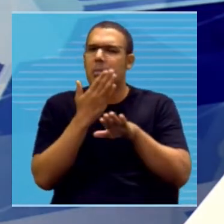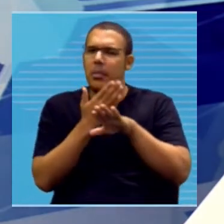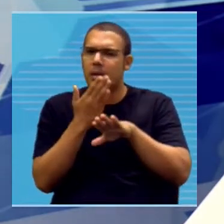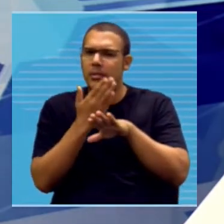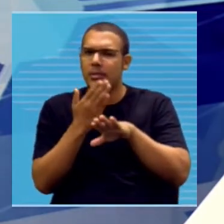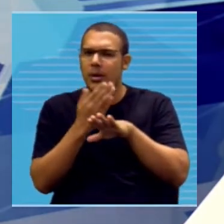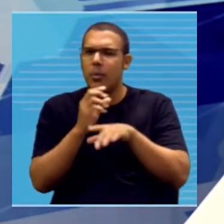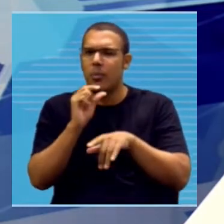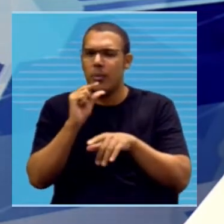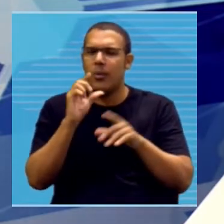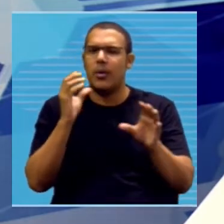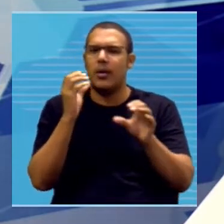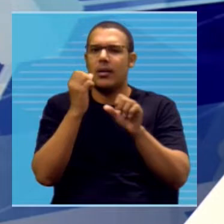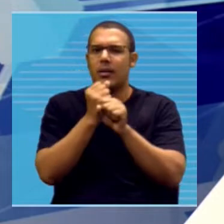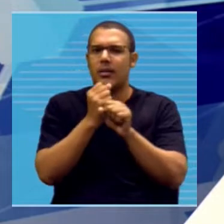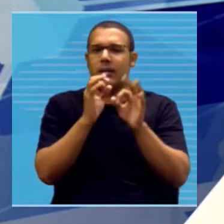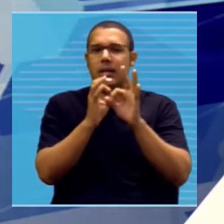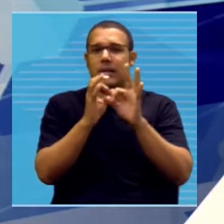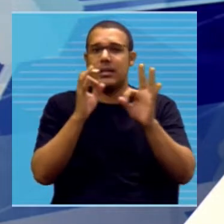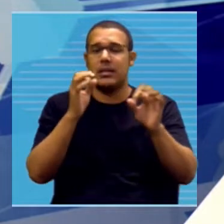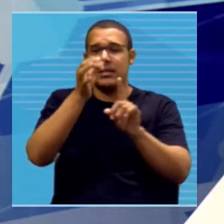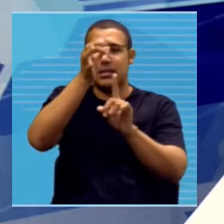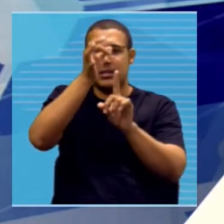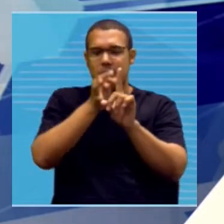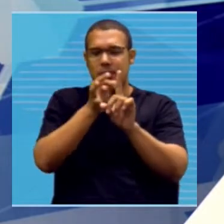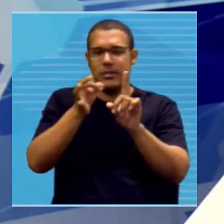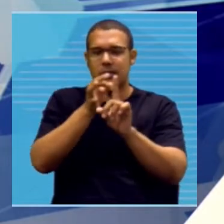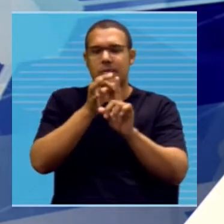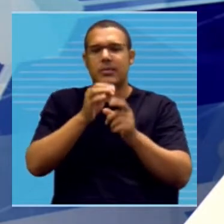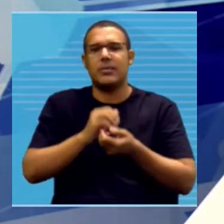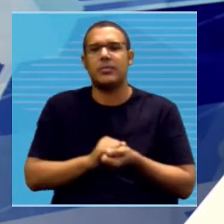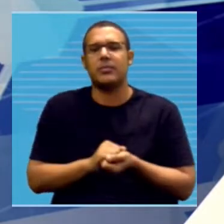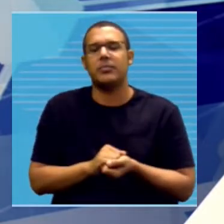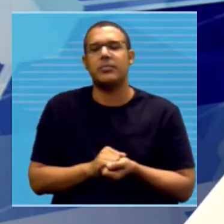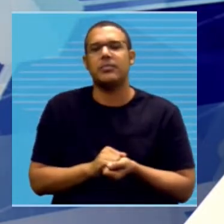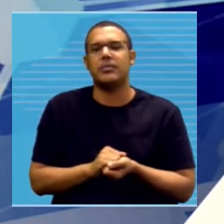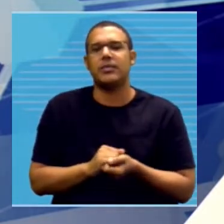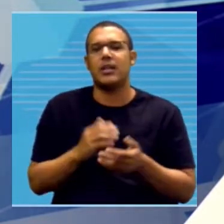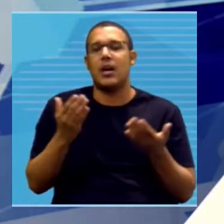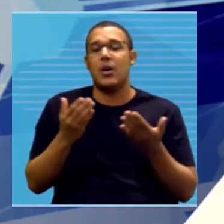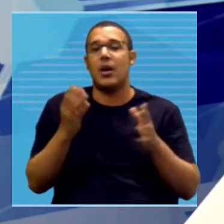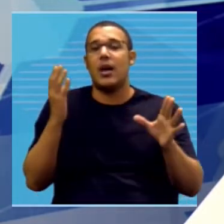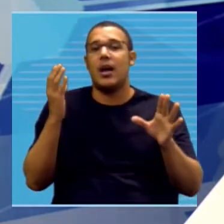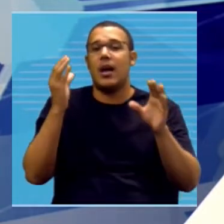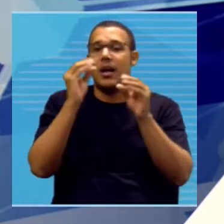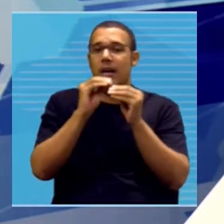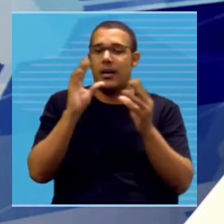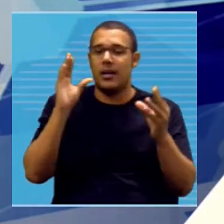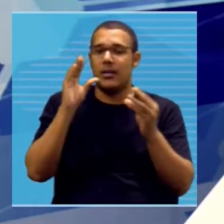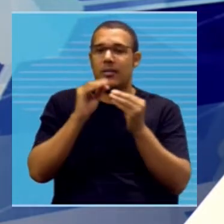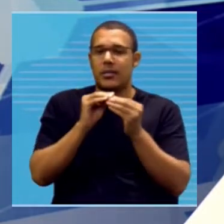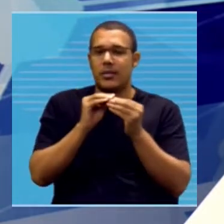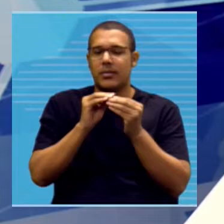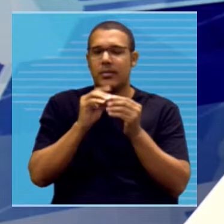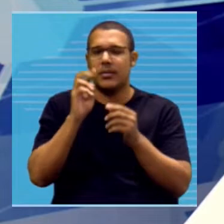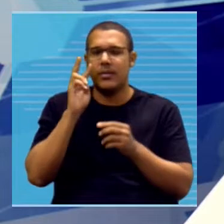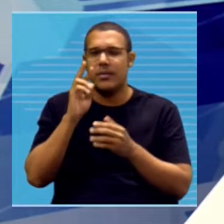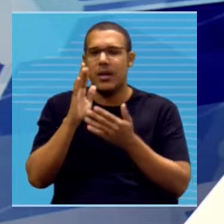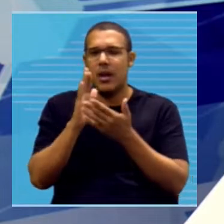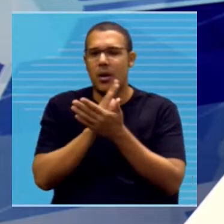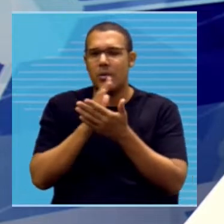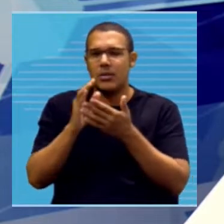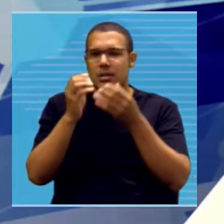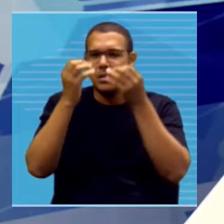do cálculo da distância entre dois pontos o que que a gente faz nessa aula revisar aprofundar e pontuar alguns